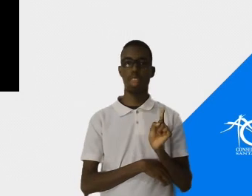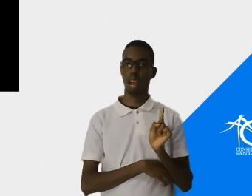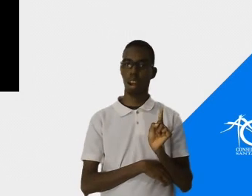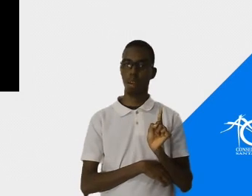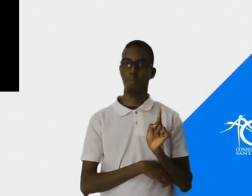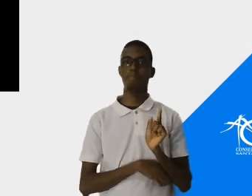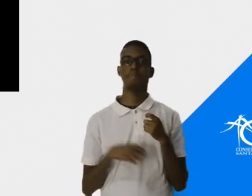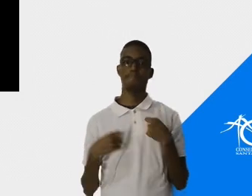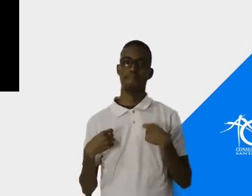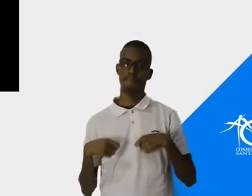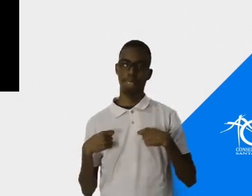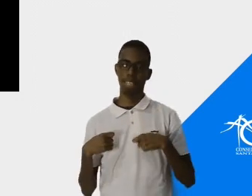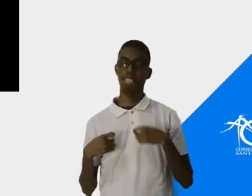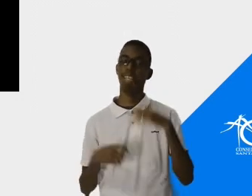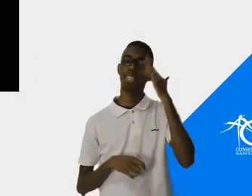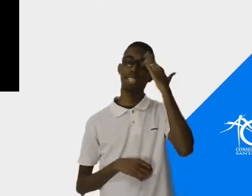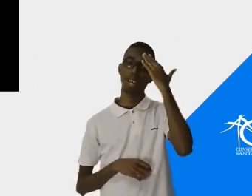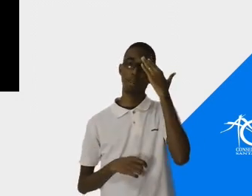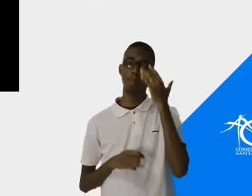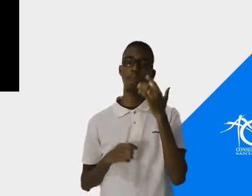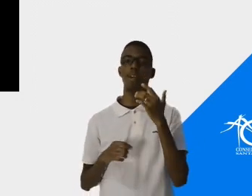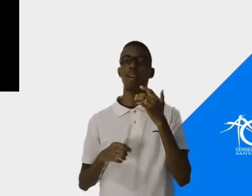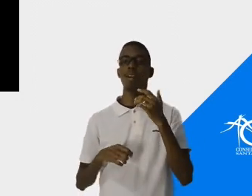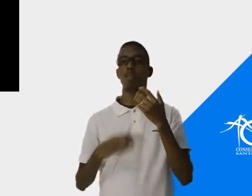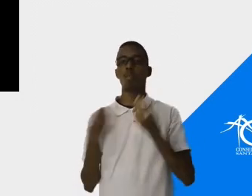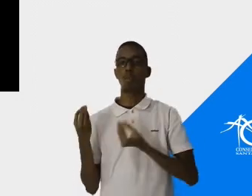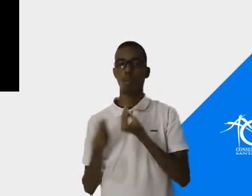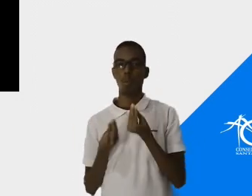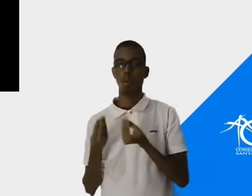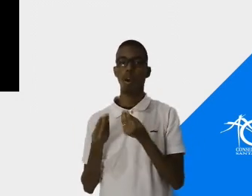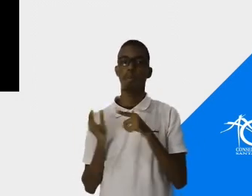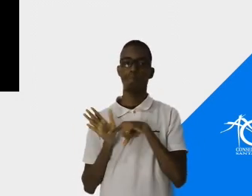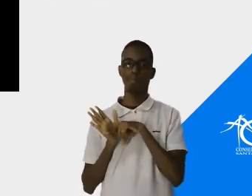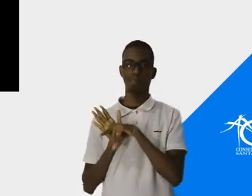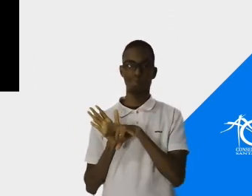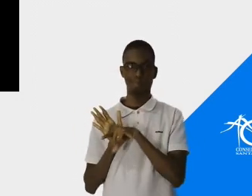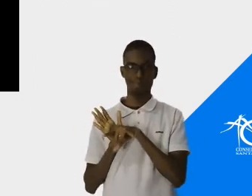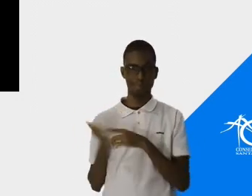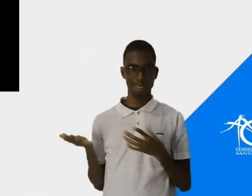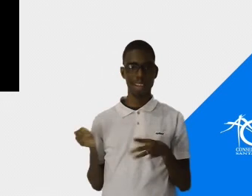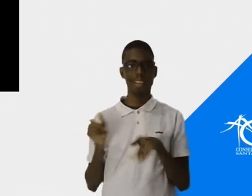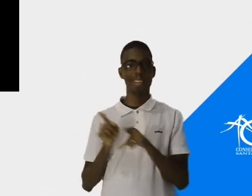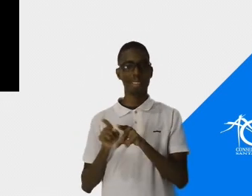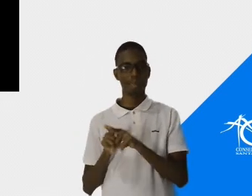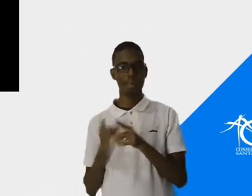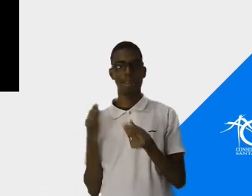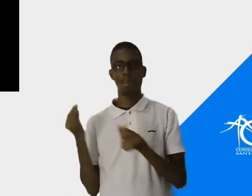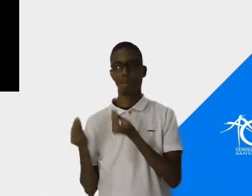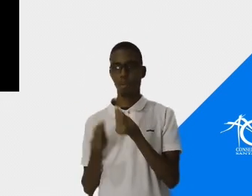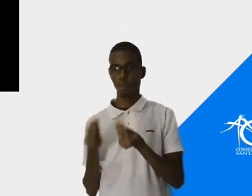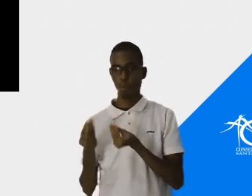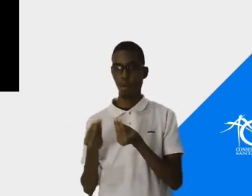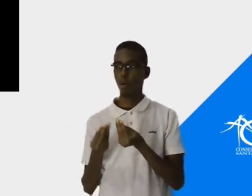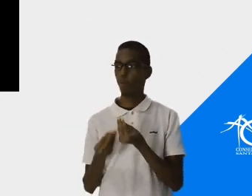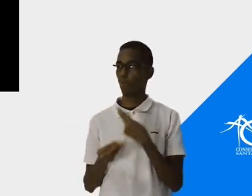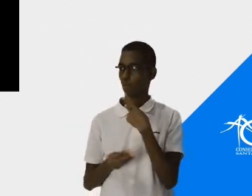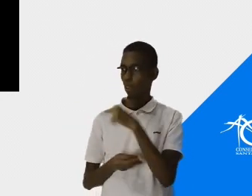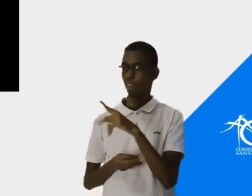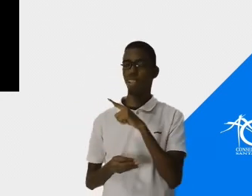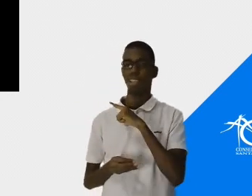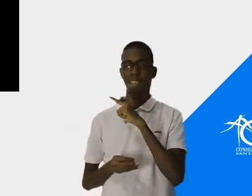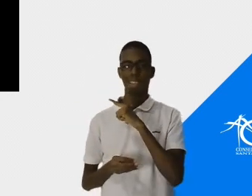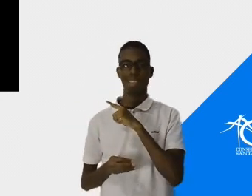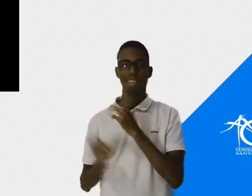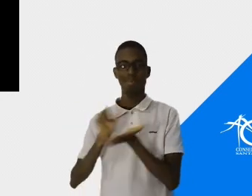Saber onde e quando atuar, saber sobre o matriciamento dessa rede, saber também lidar com